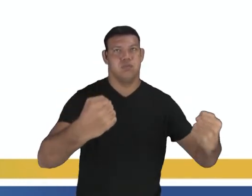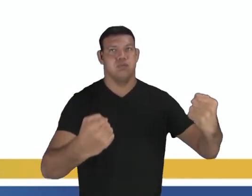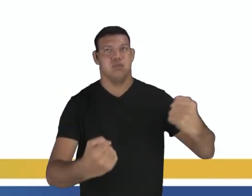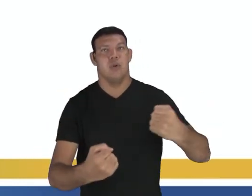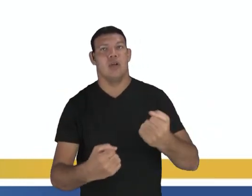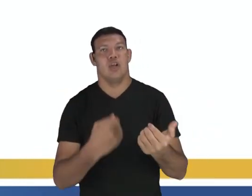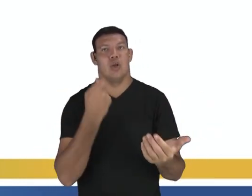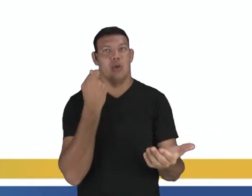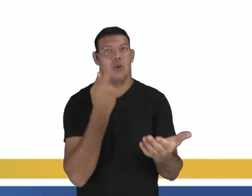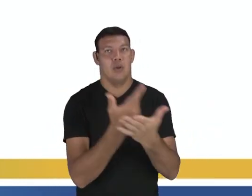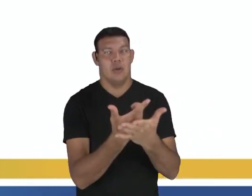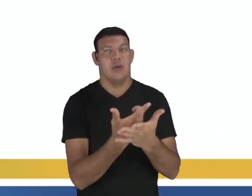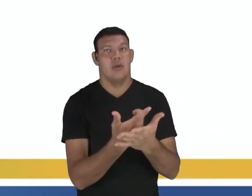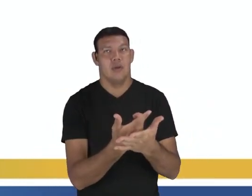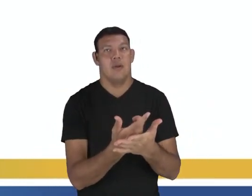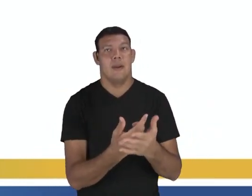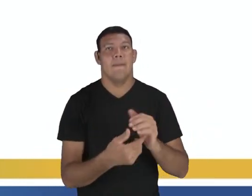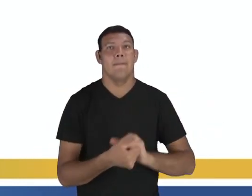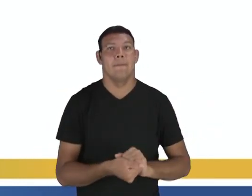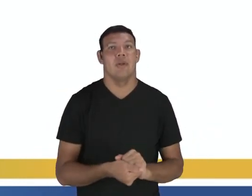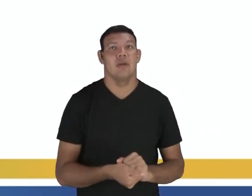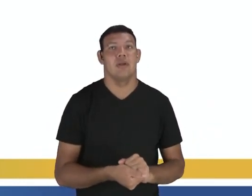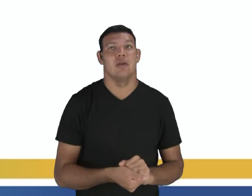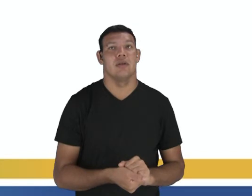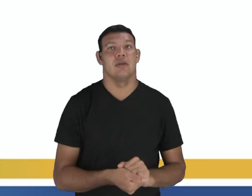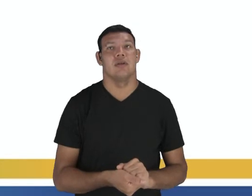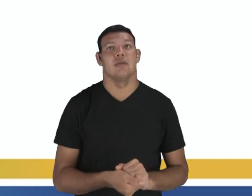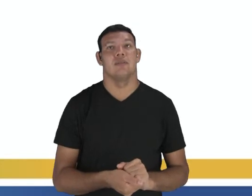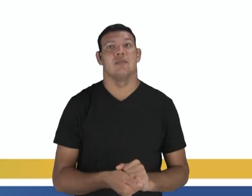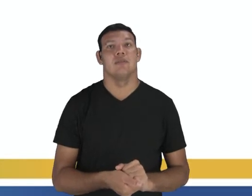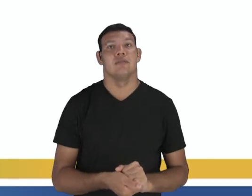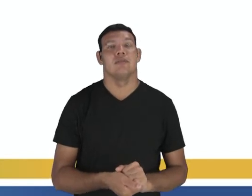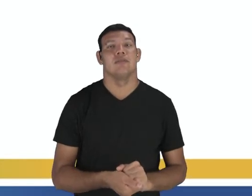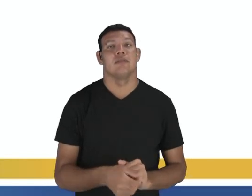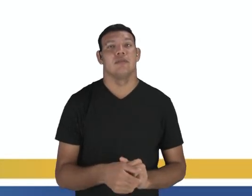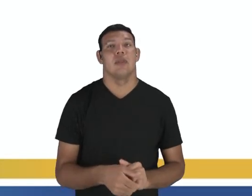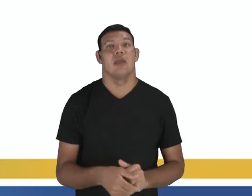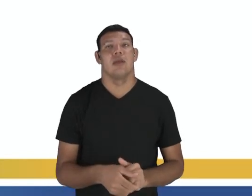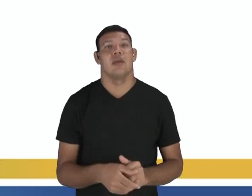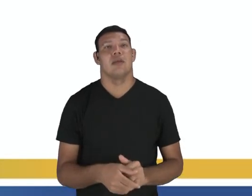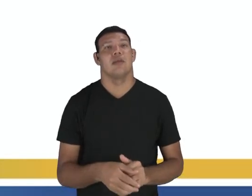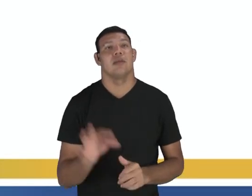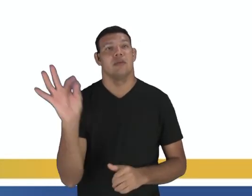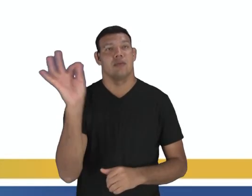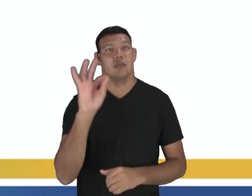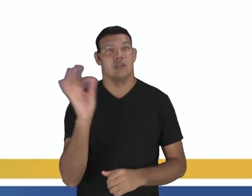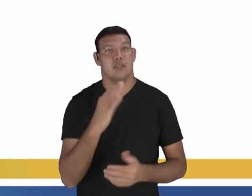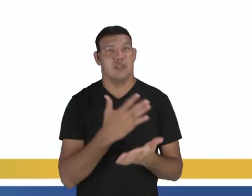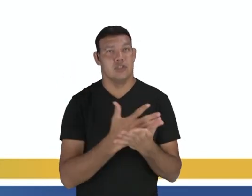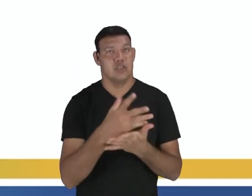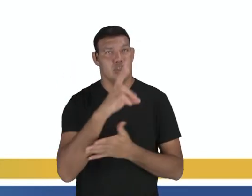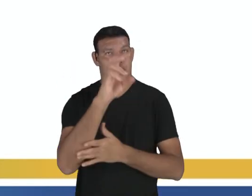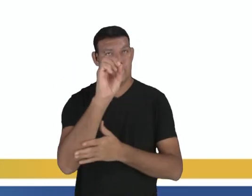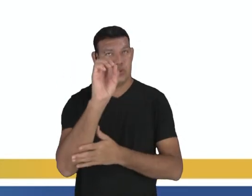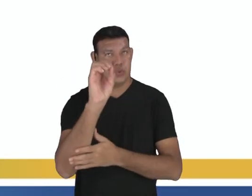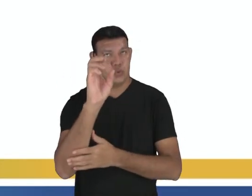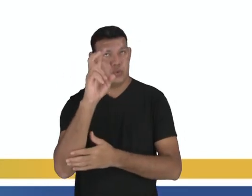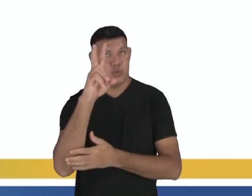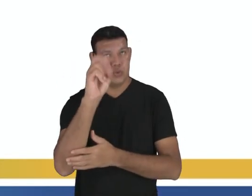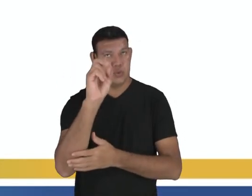caminhão, pelo seu trabalho. E ele cobra mais R$6 por cada quilômetro rodado. E aí surge a